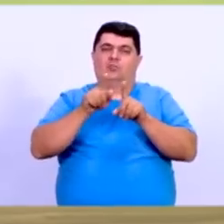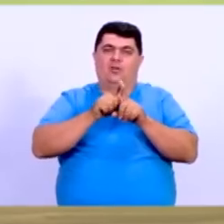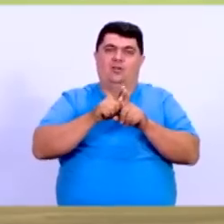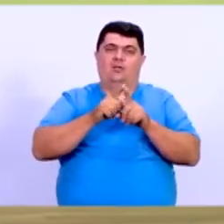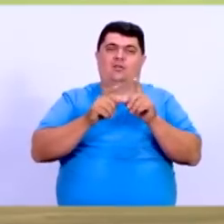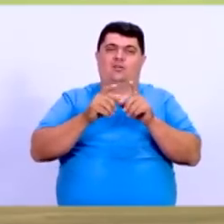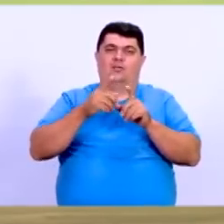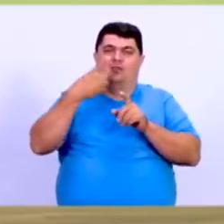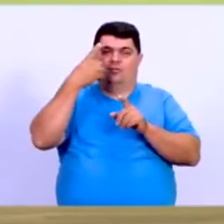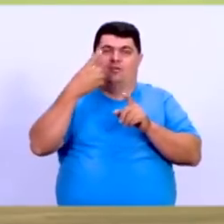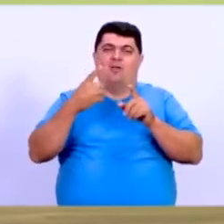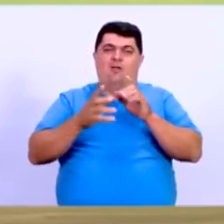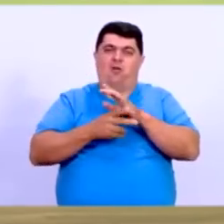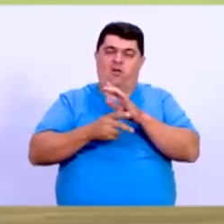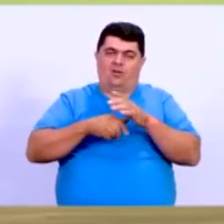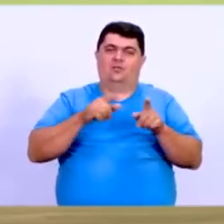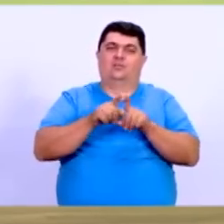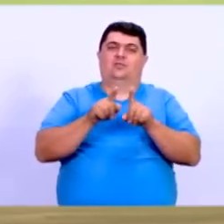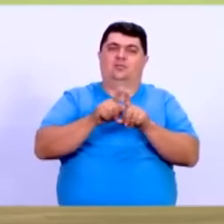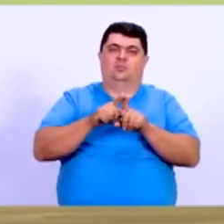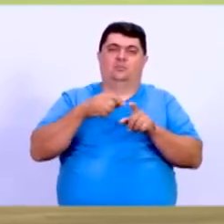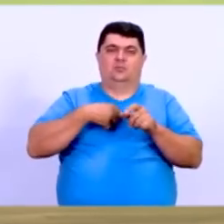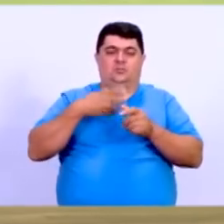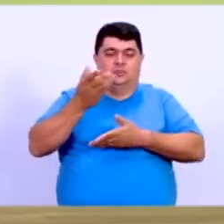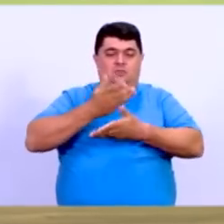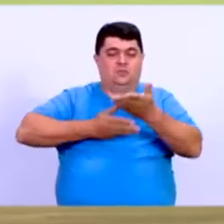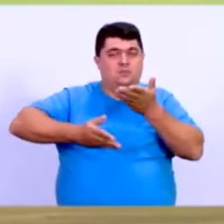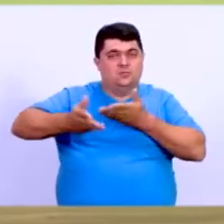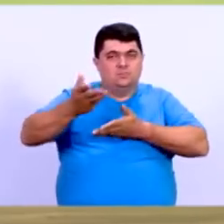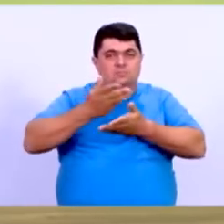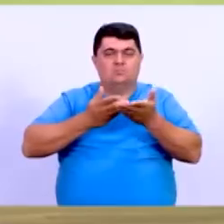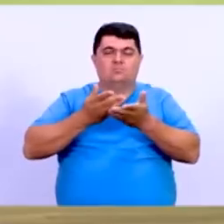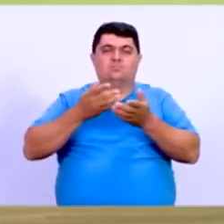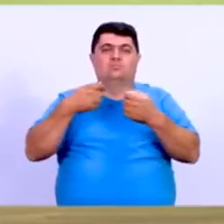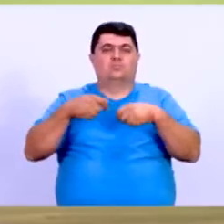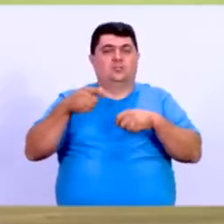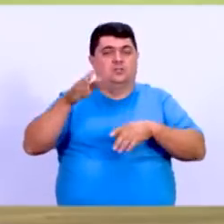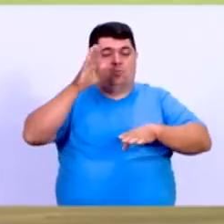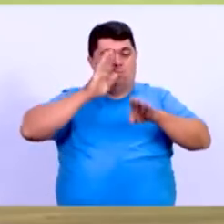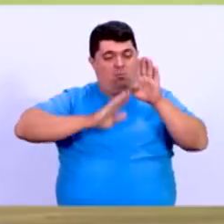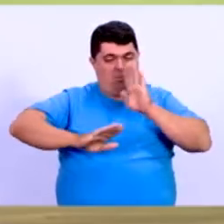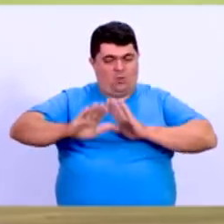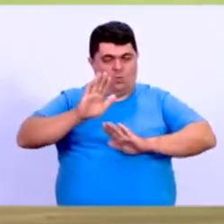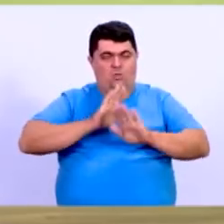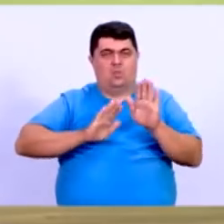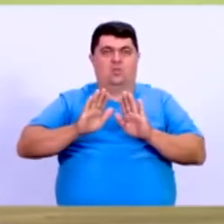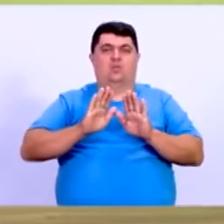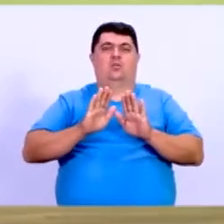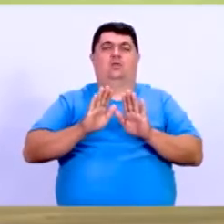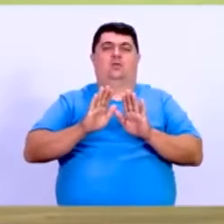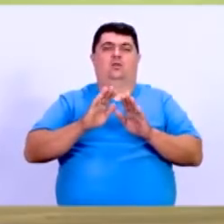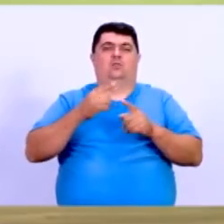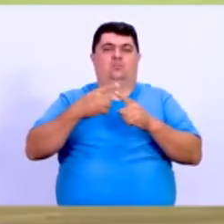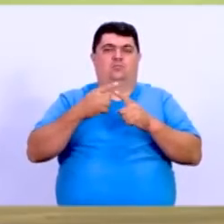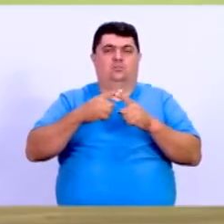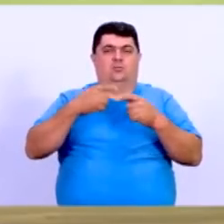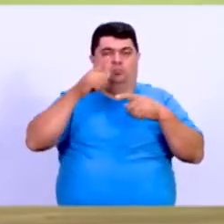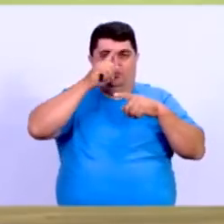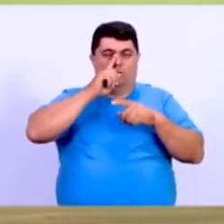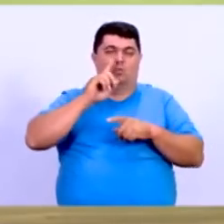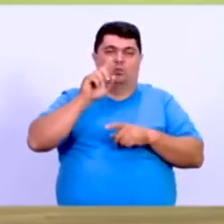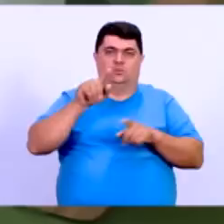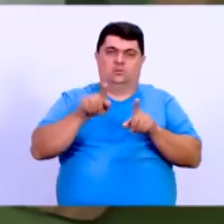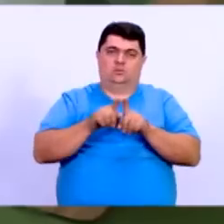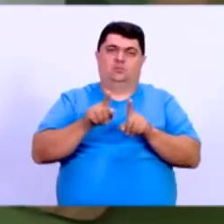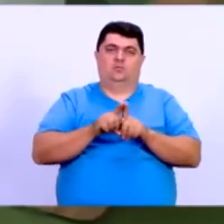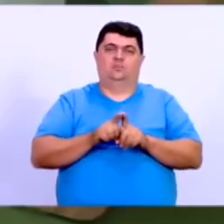minhas câmeras. Então, compartilhar informações, cliente e servidor, de qualquer forma que seja, eu tenho que tomar todos os cuidados possíveis.